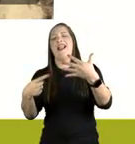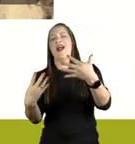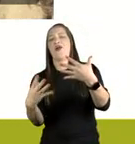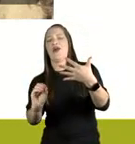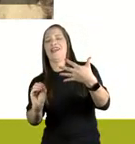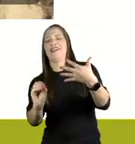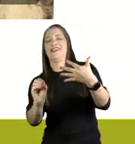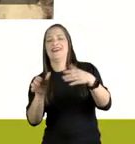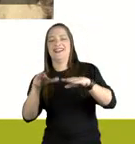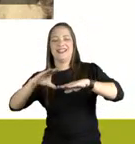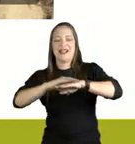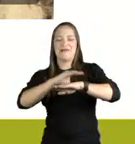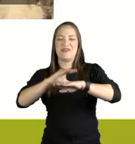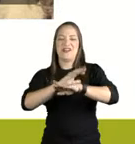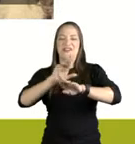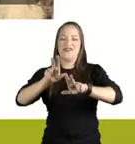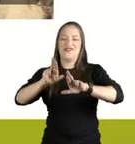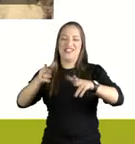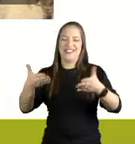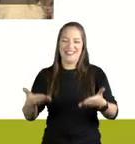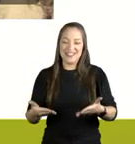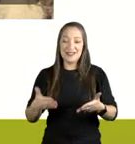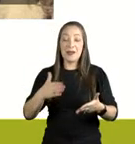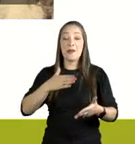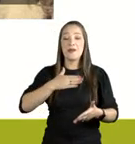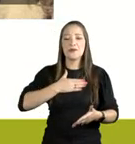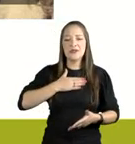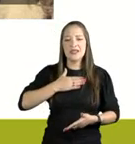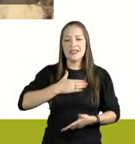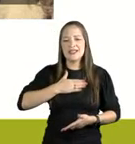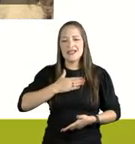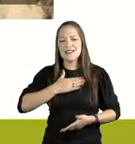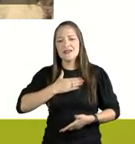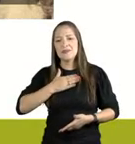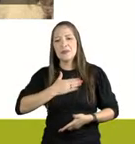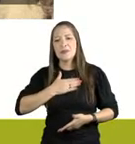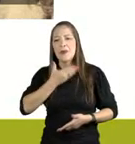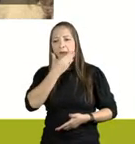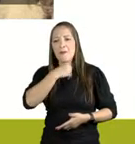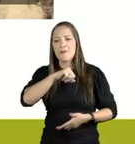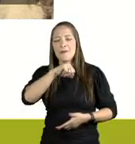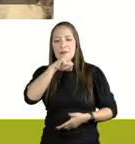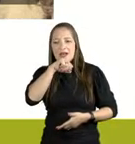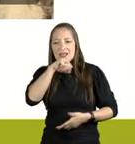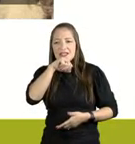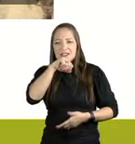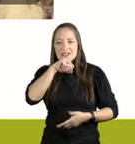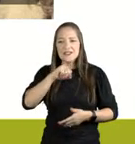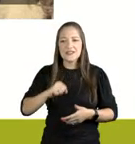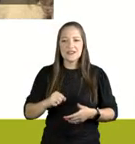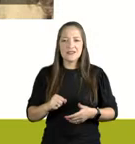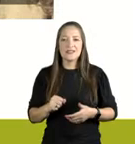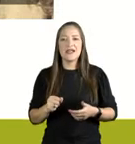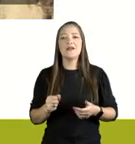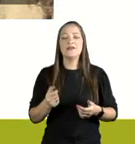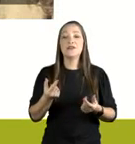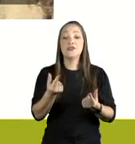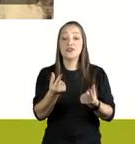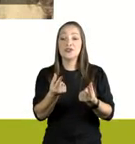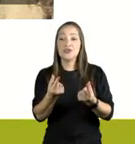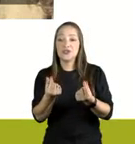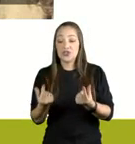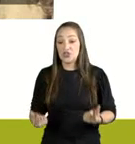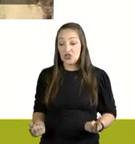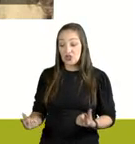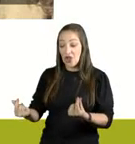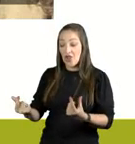pai gasta muito dinheiro com o Jeep dele, então não acumula muito patrimônio. E minha irmã, o Serasa gosta dela,